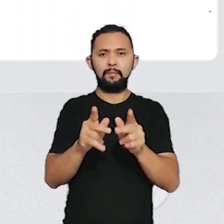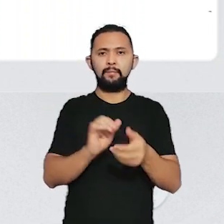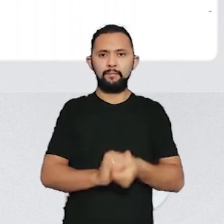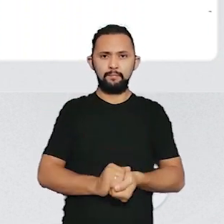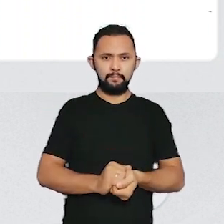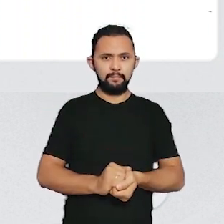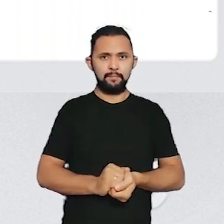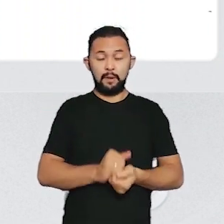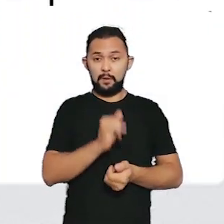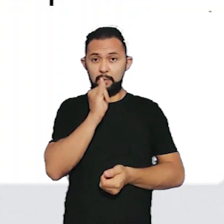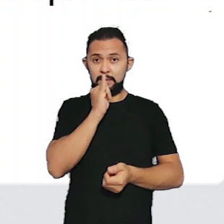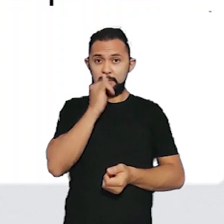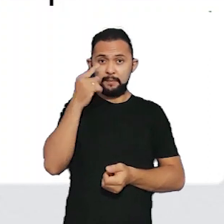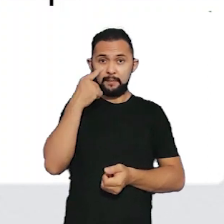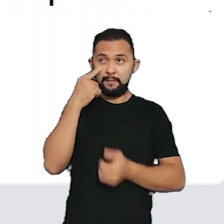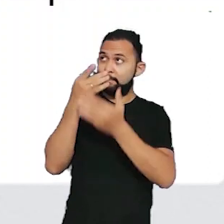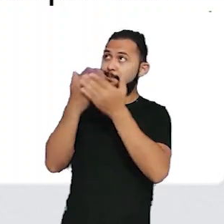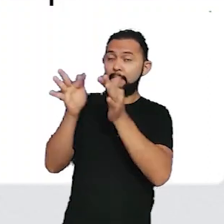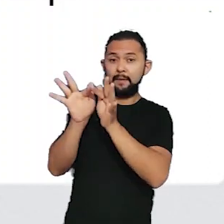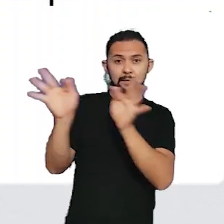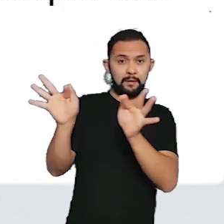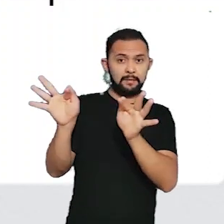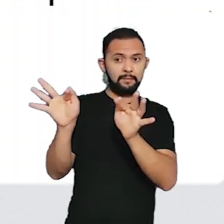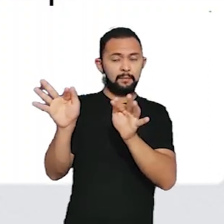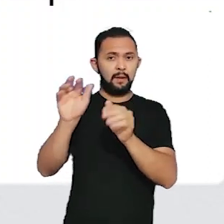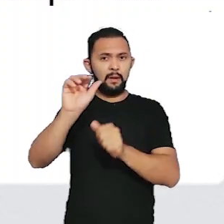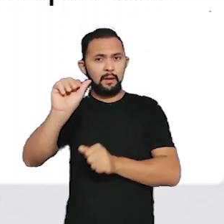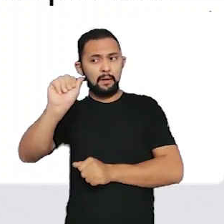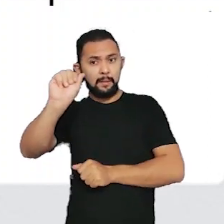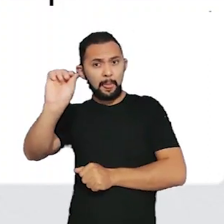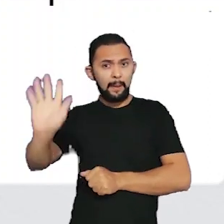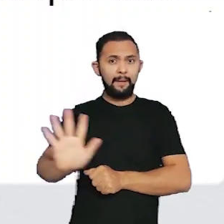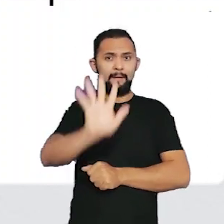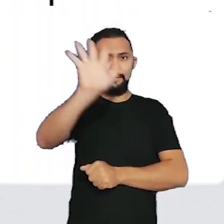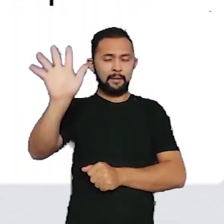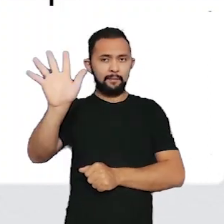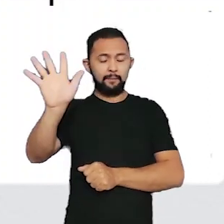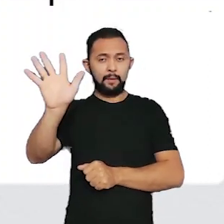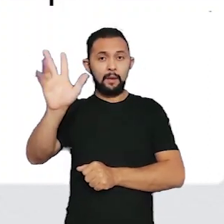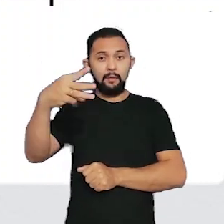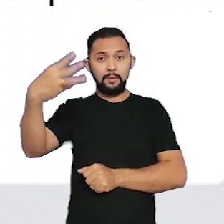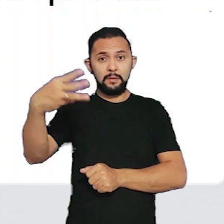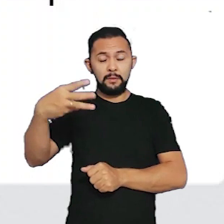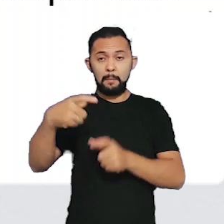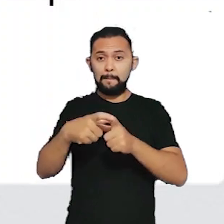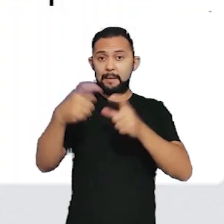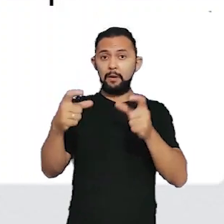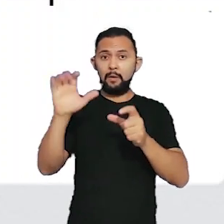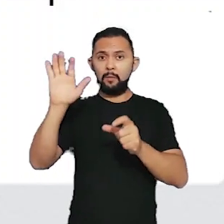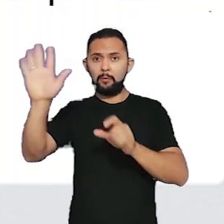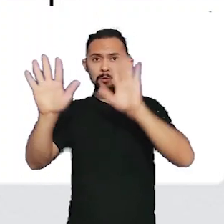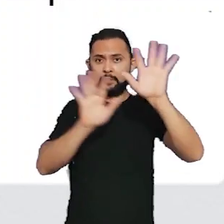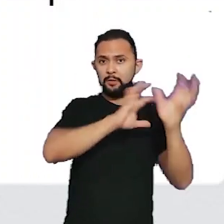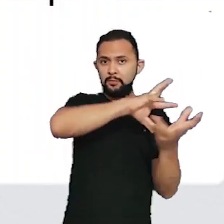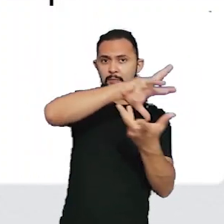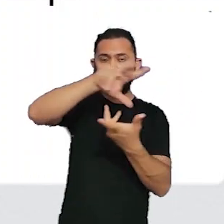anterior. Exemplo aqui, ó. A África, que é o 3º maior continente, tem um alto índice de pobreza. Eu